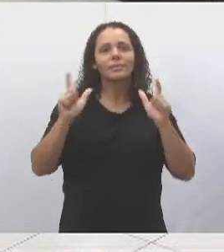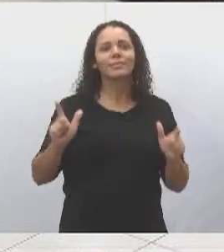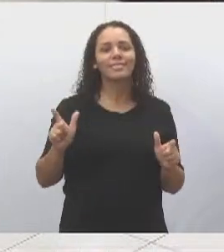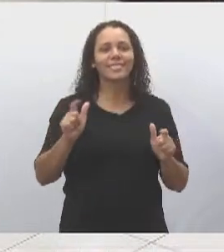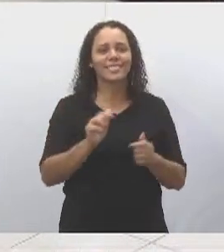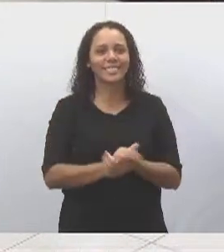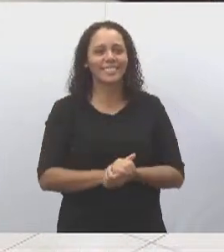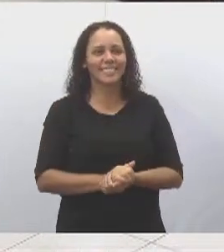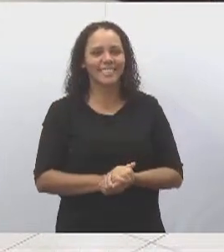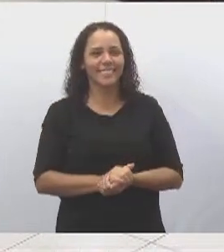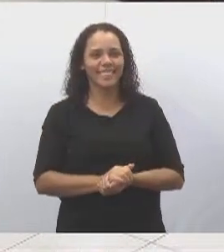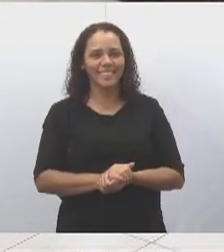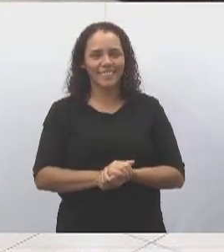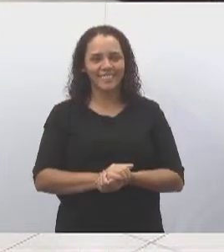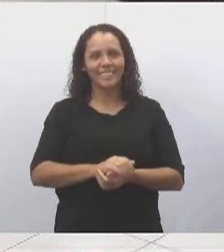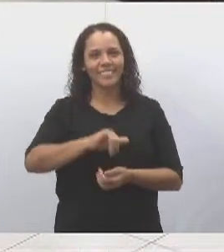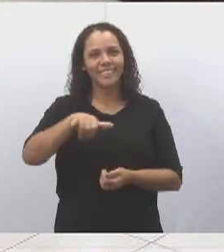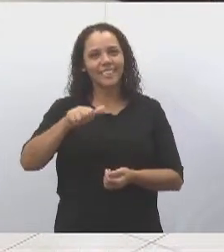o JAL acordou,